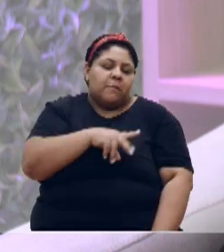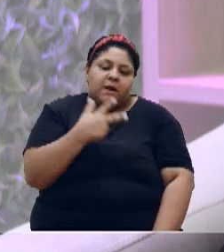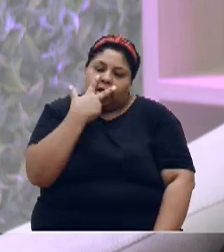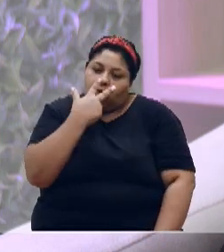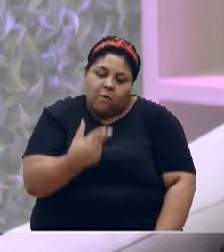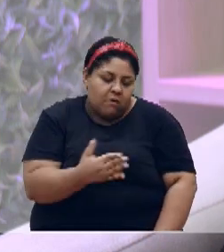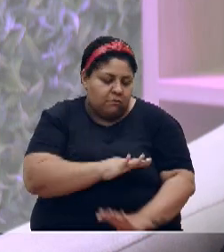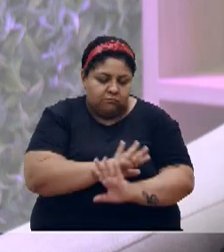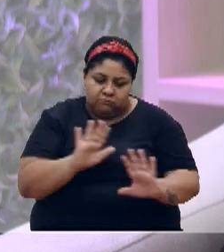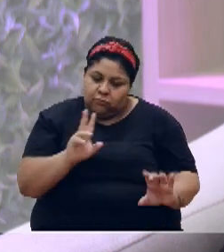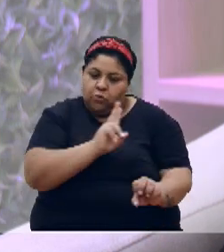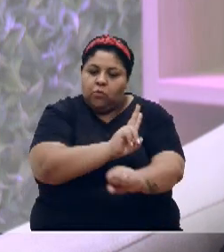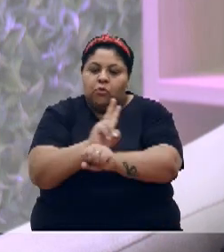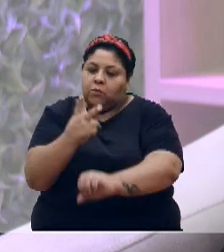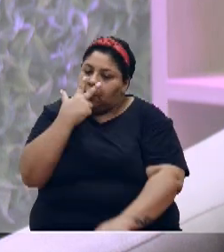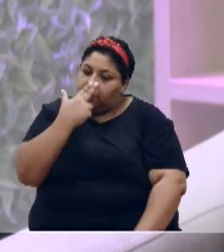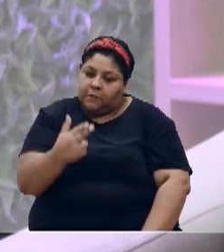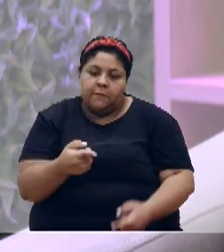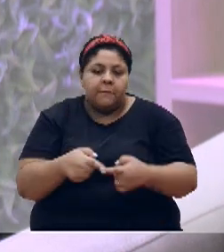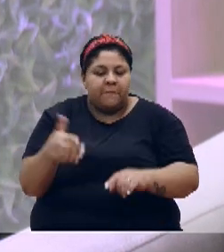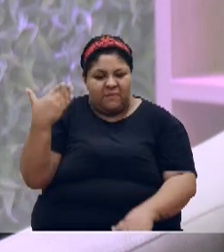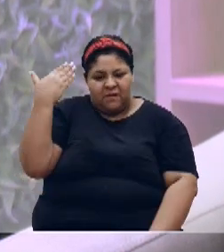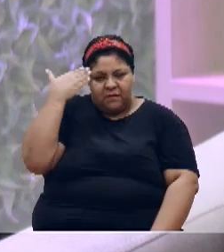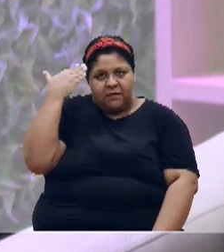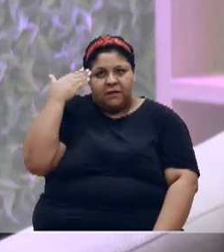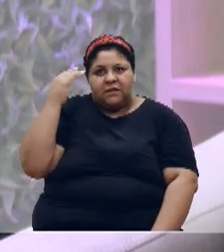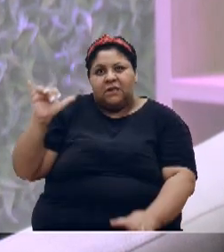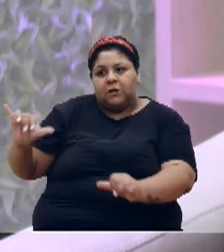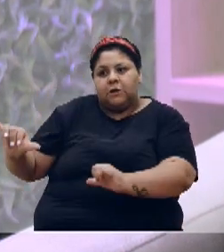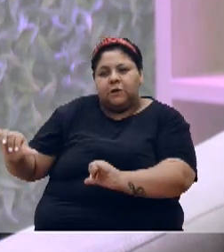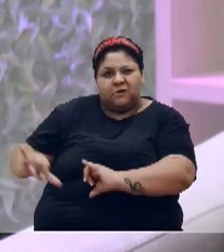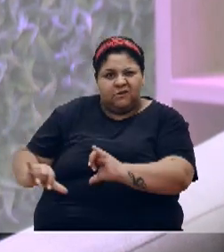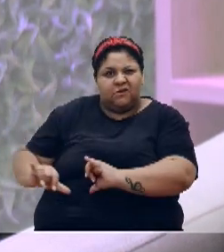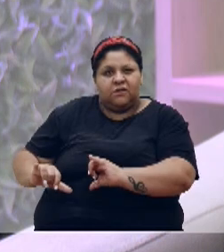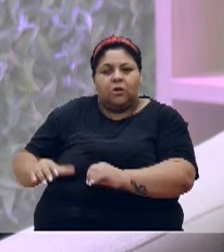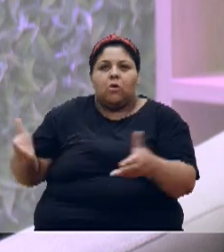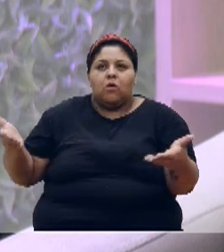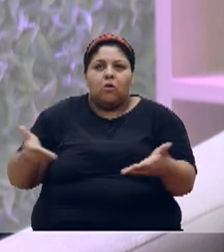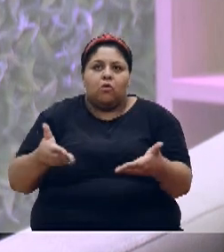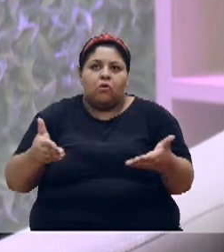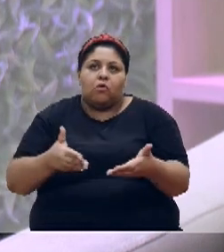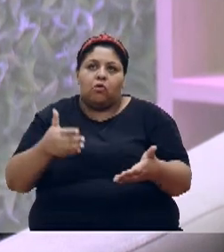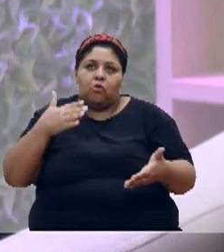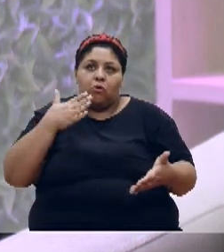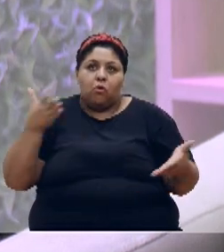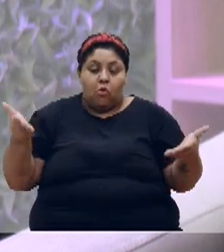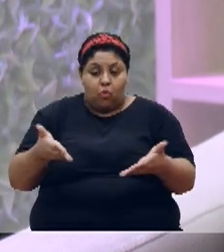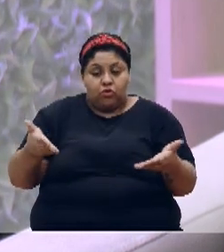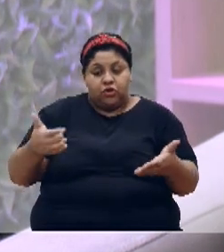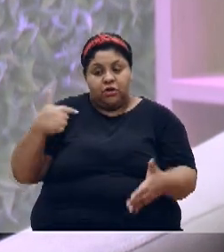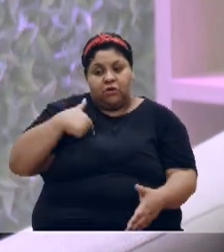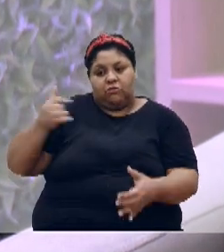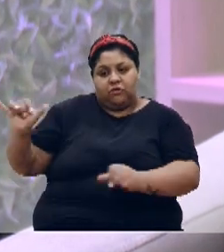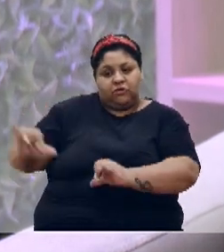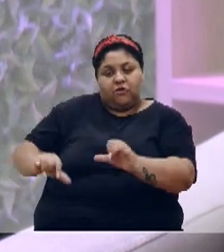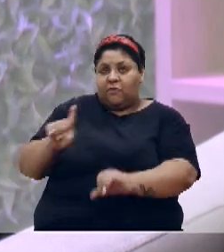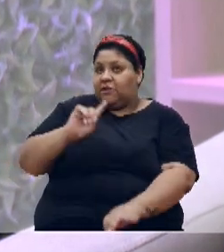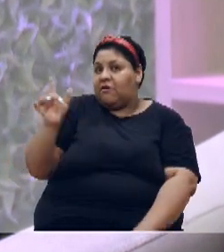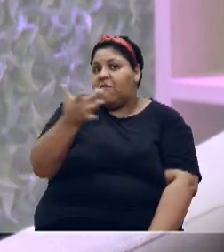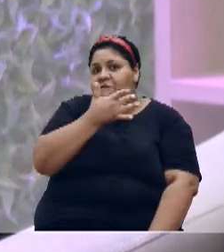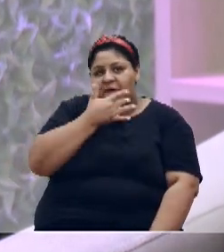cuidaria dela igual. Mas eu saberia que ela estaria em sofrimento. Então, hoje eu prefiro, talvez eu estar sofrendo, que não é nada